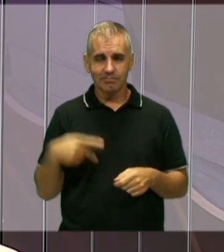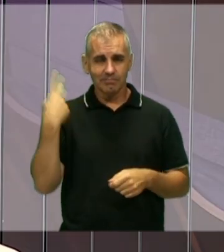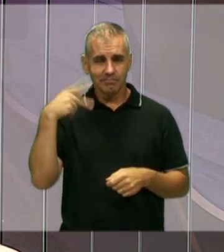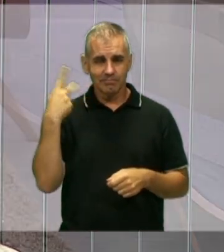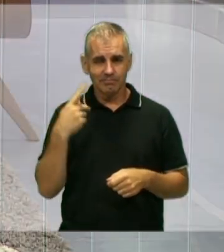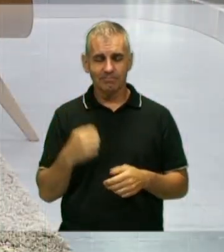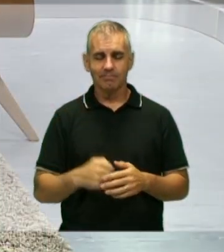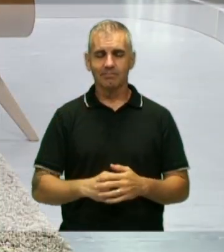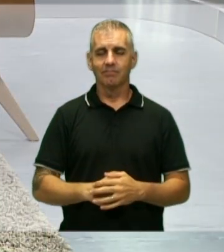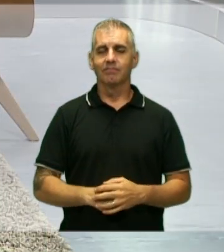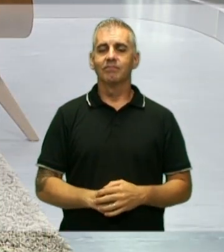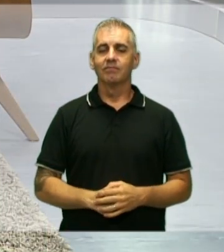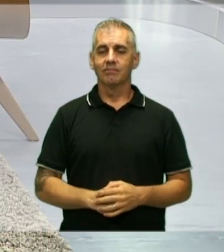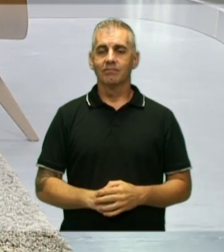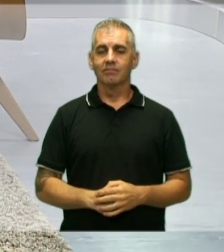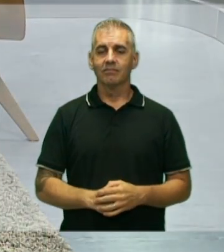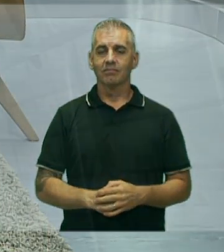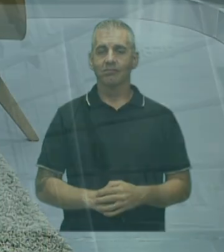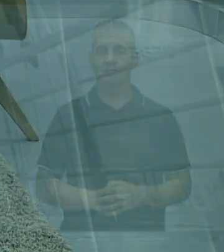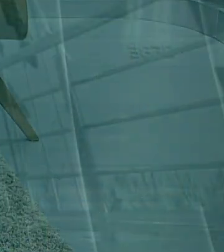mais.